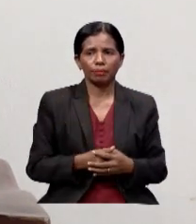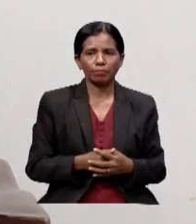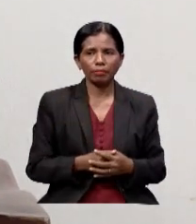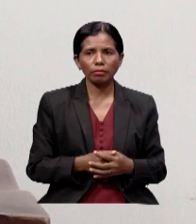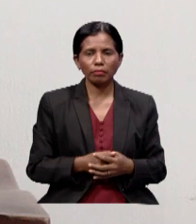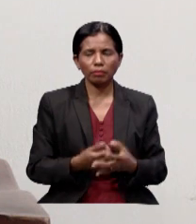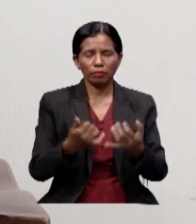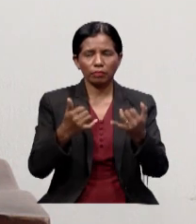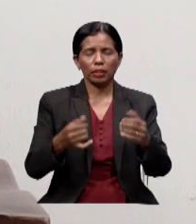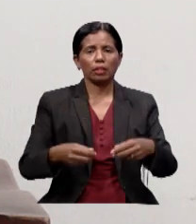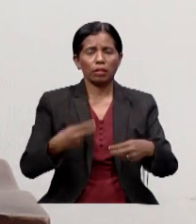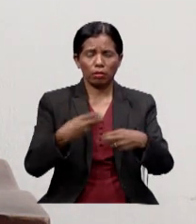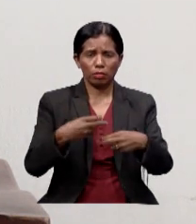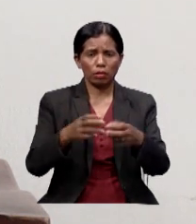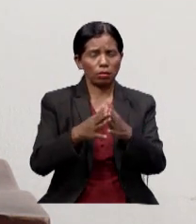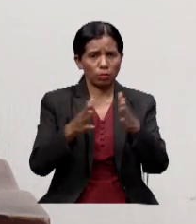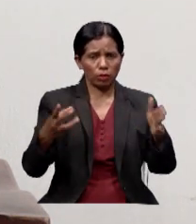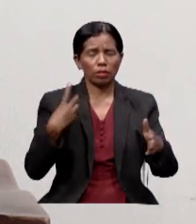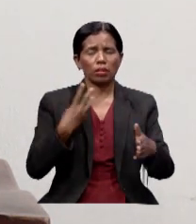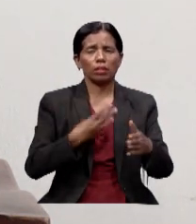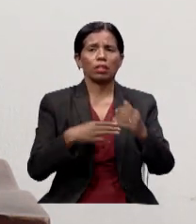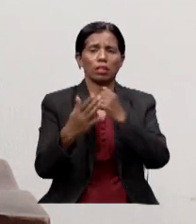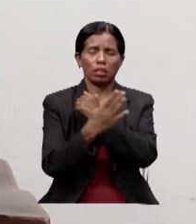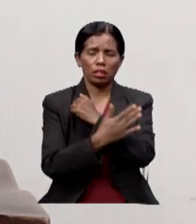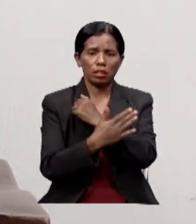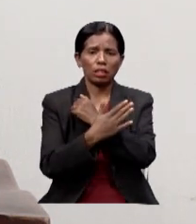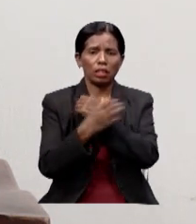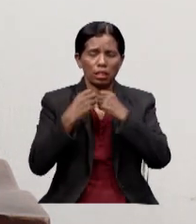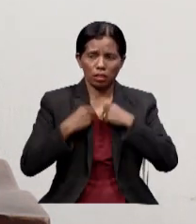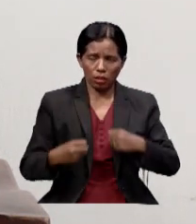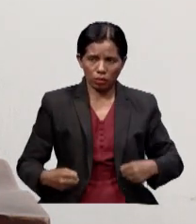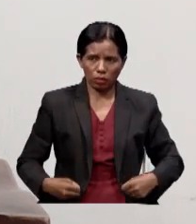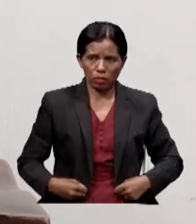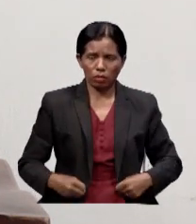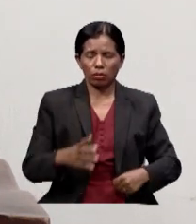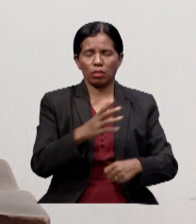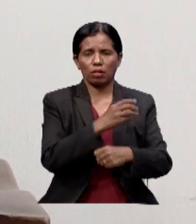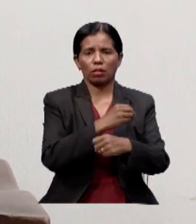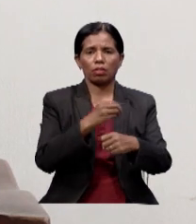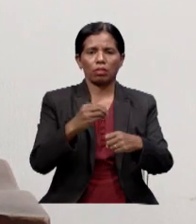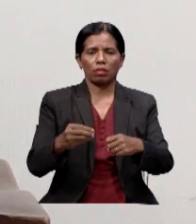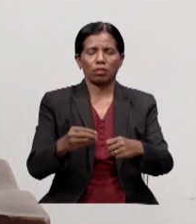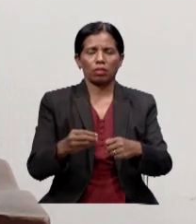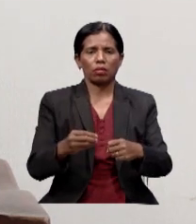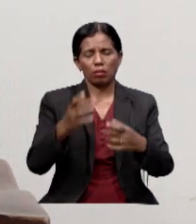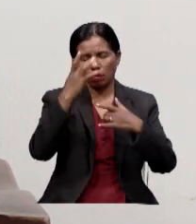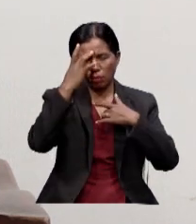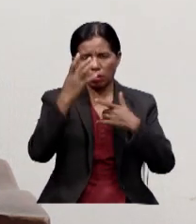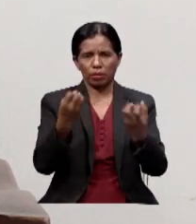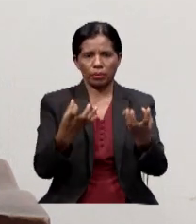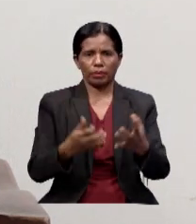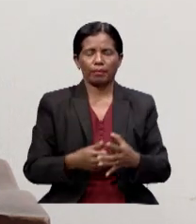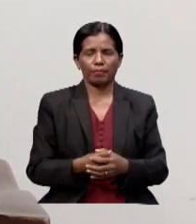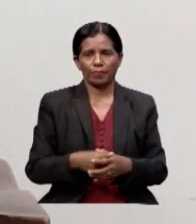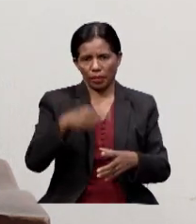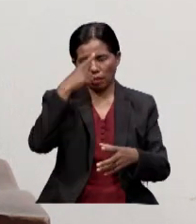Ida nem tinha impacto, bota até, mas ita tinha saúde, obesidade, colesterol, diabetes, pode ser outro. Também